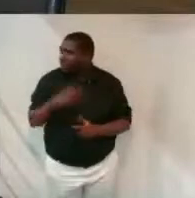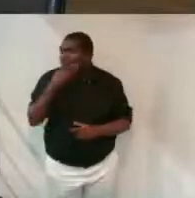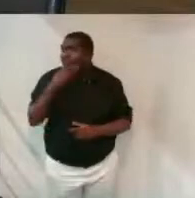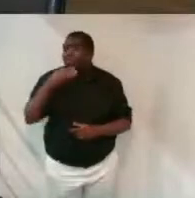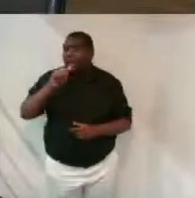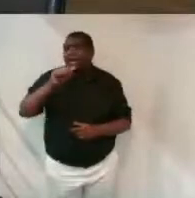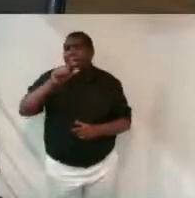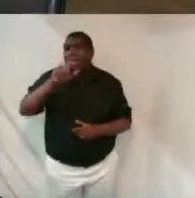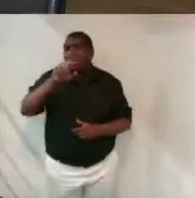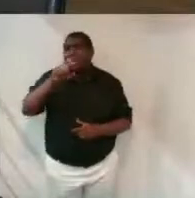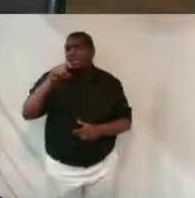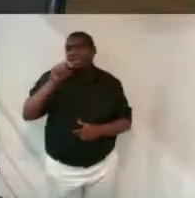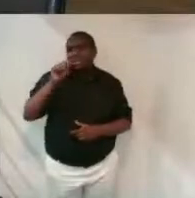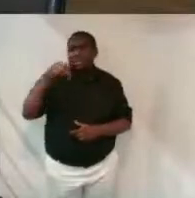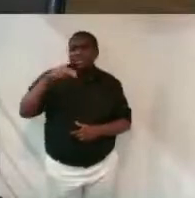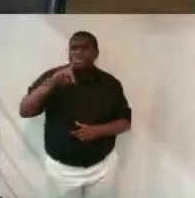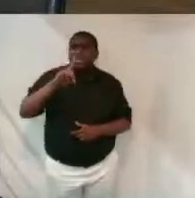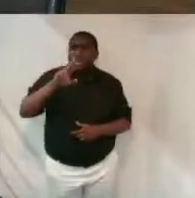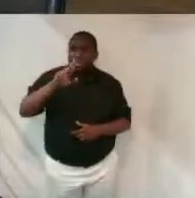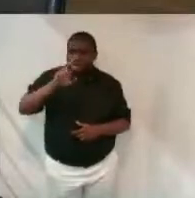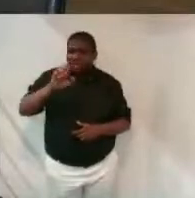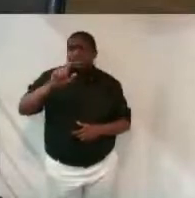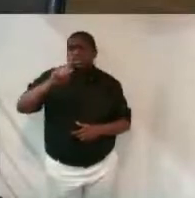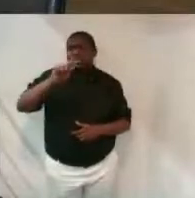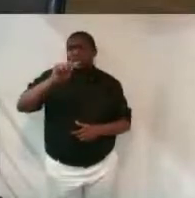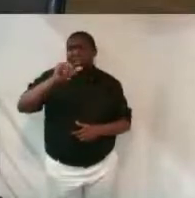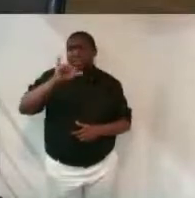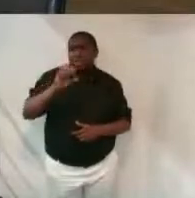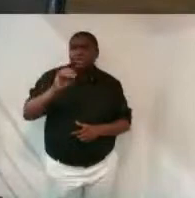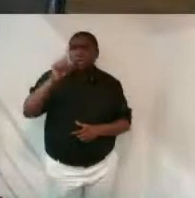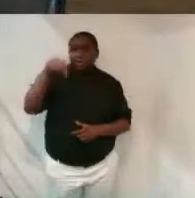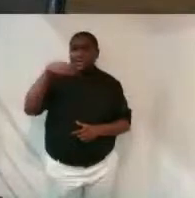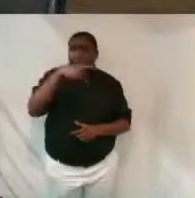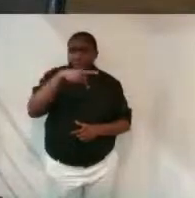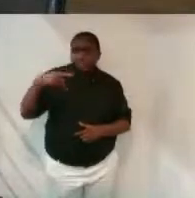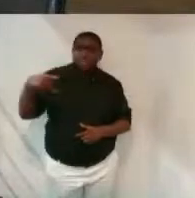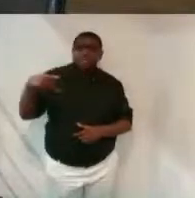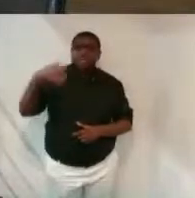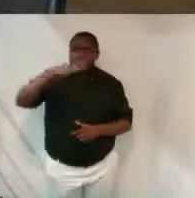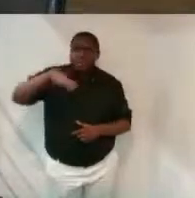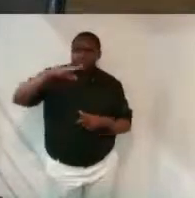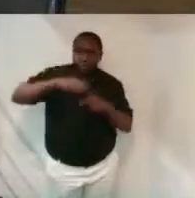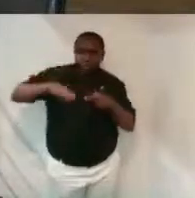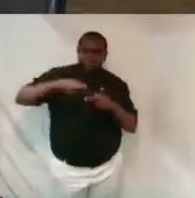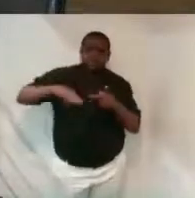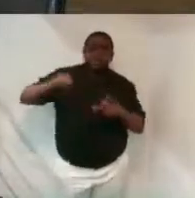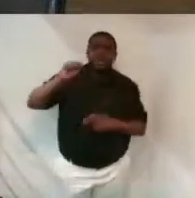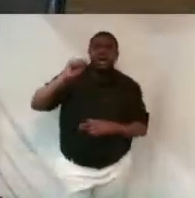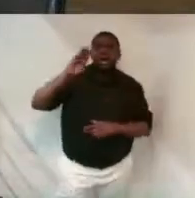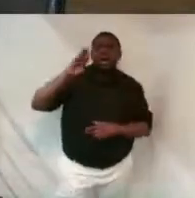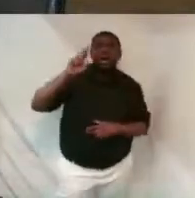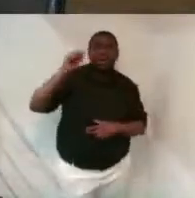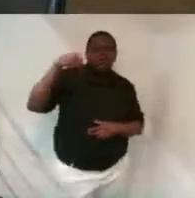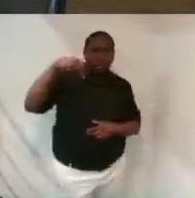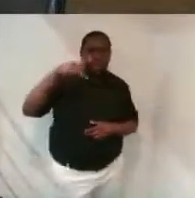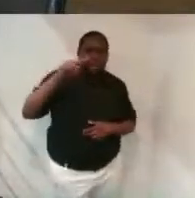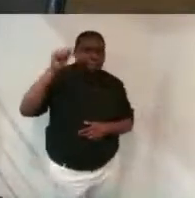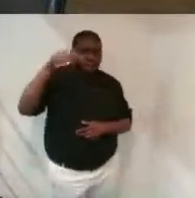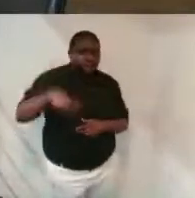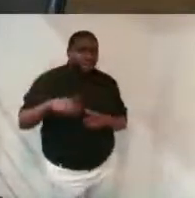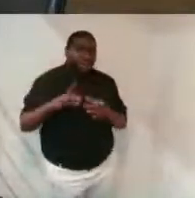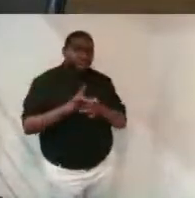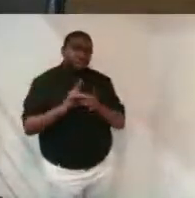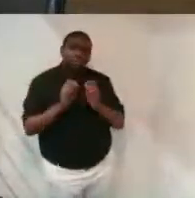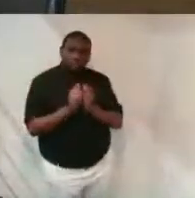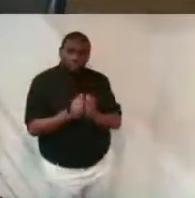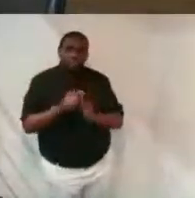Alexandre Gaio, que é o presidente da Associação Brasileira dos Membros do Ministério Público do Meio Ambiente, nossa Abrampa, parceiro desse evento,